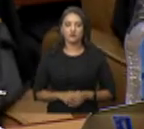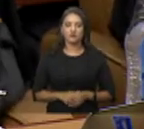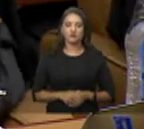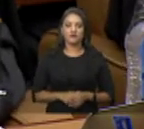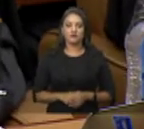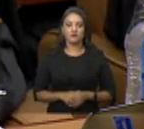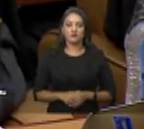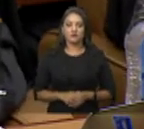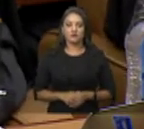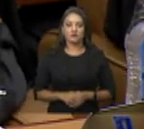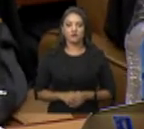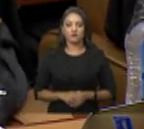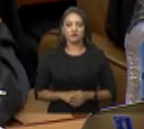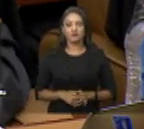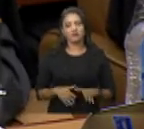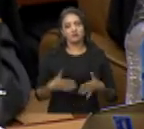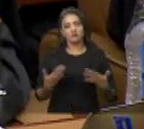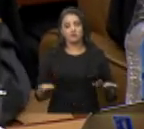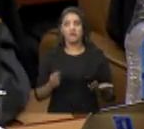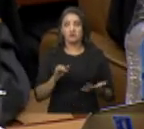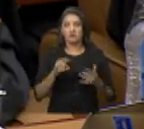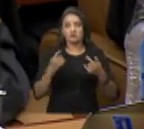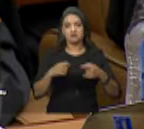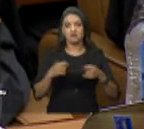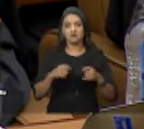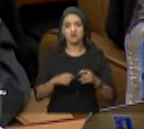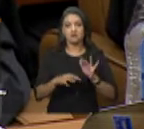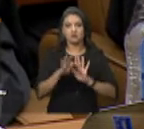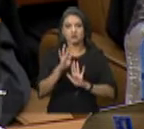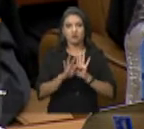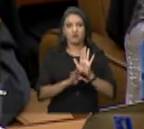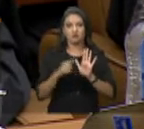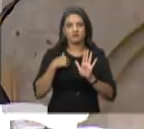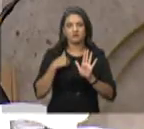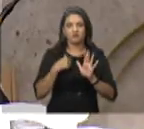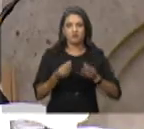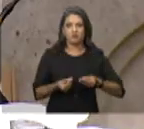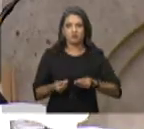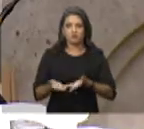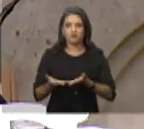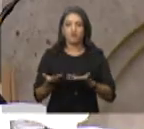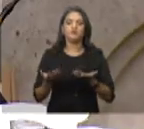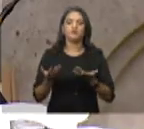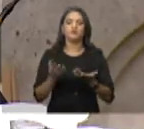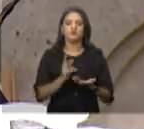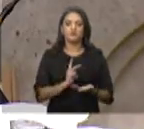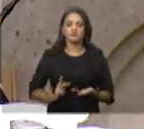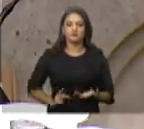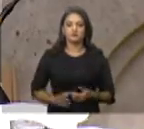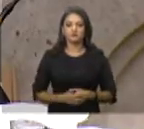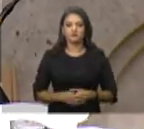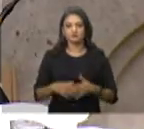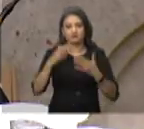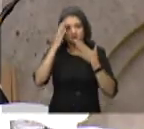E aí se vier a seu caso eu encaminho a vossa excelência às teses tal como propostas muito obrigada